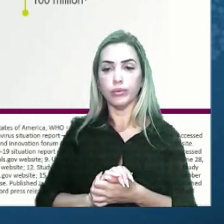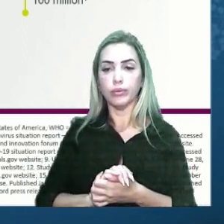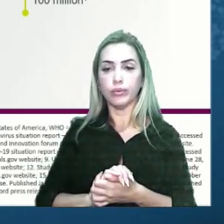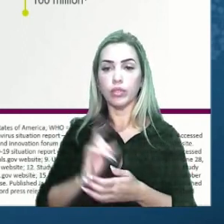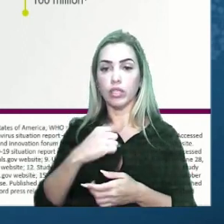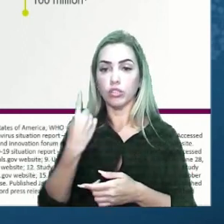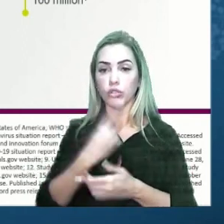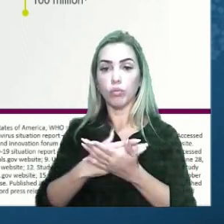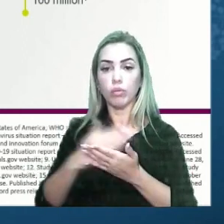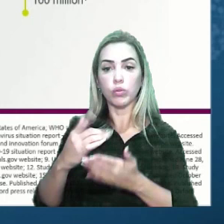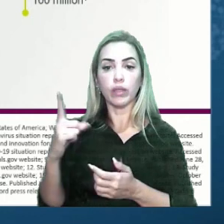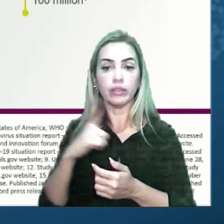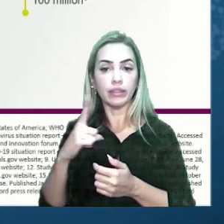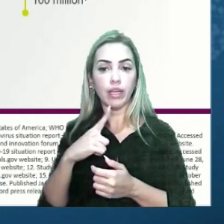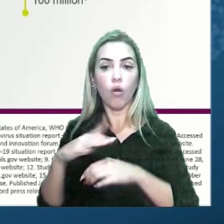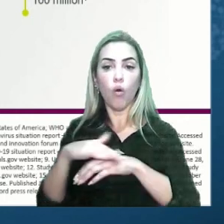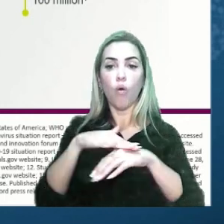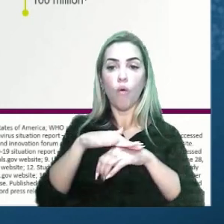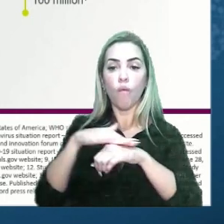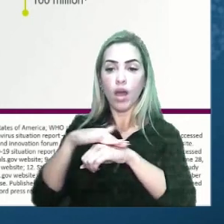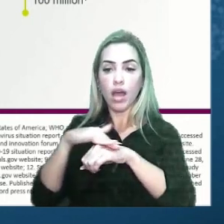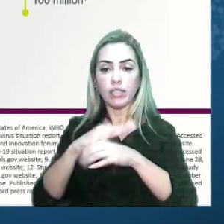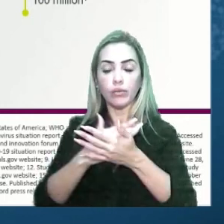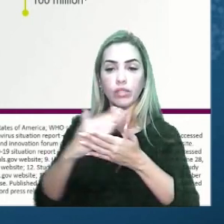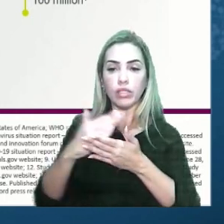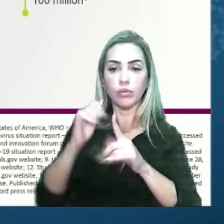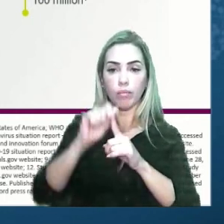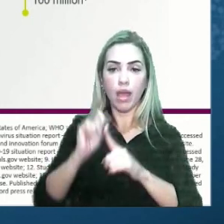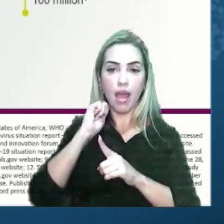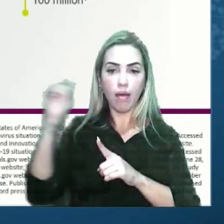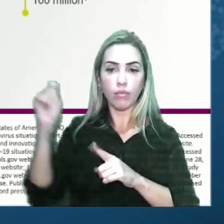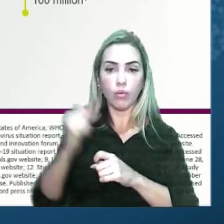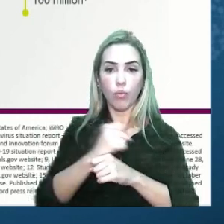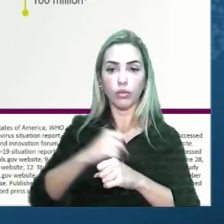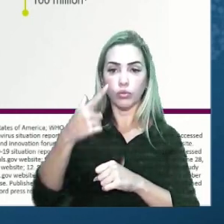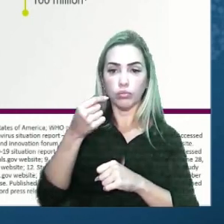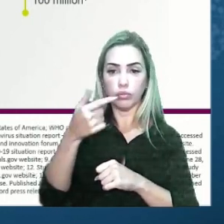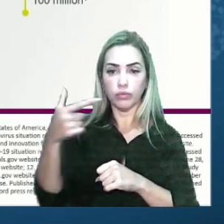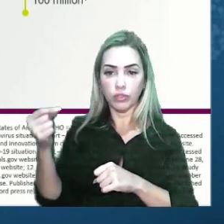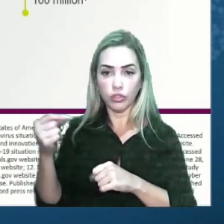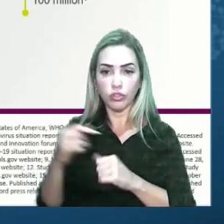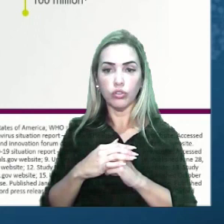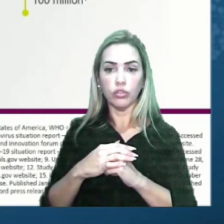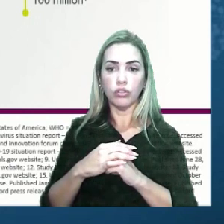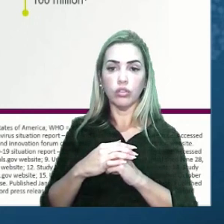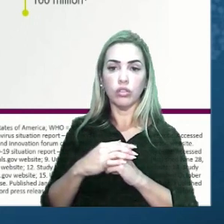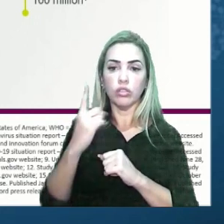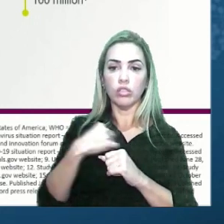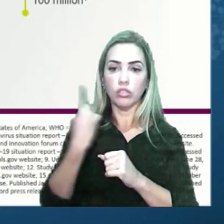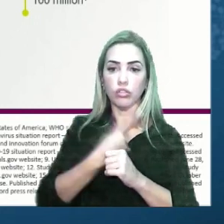gente começou a ter conversas no início de abril de 2020 e a gente começou a